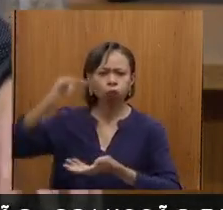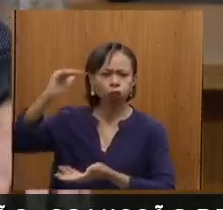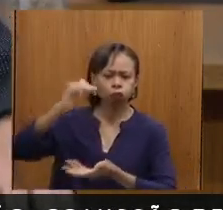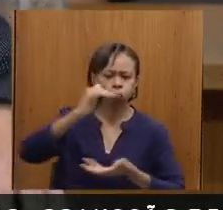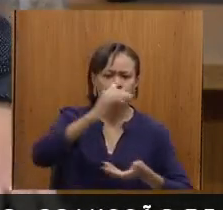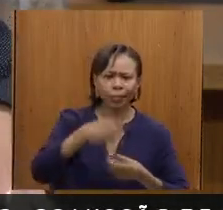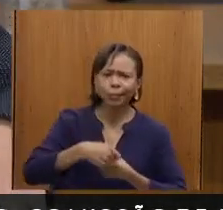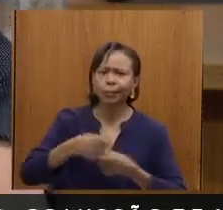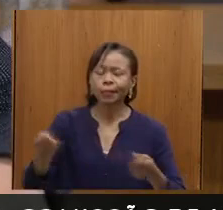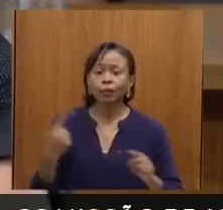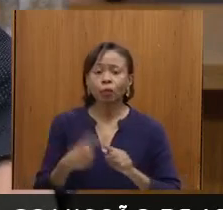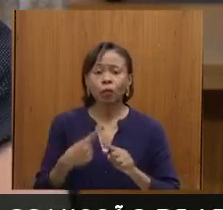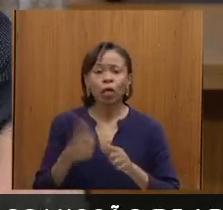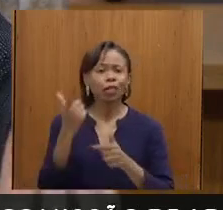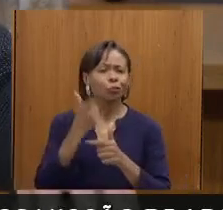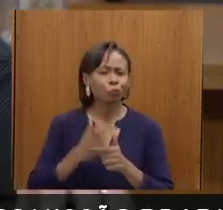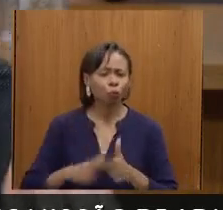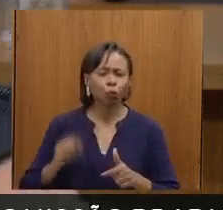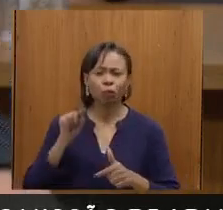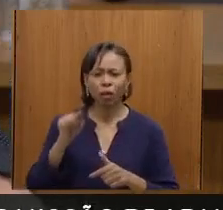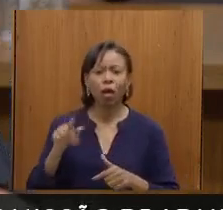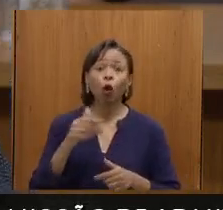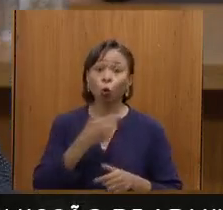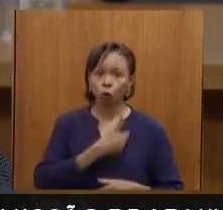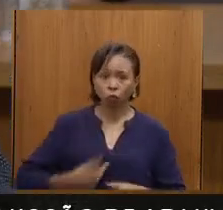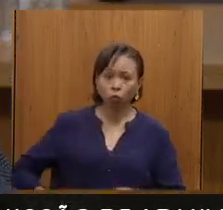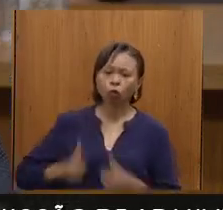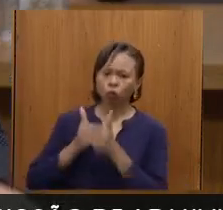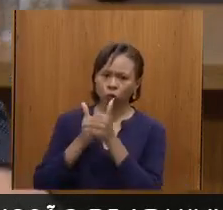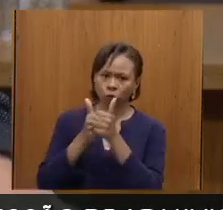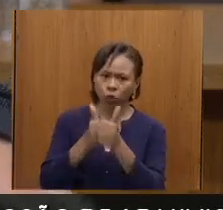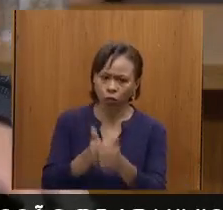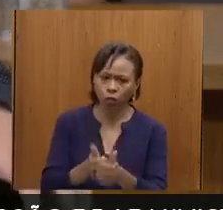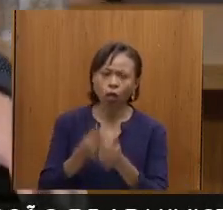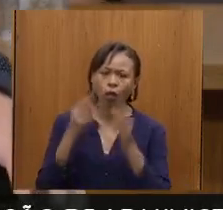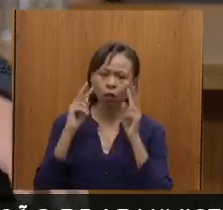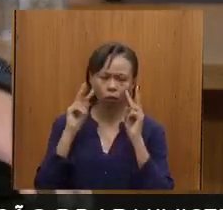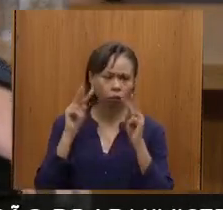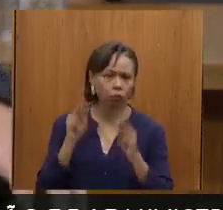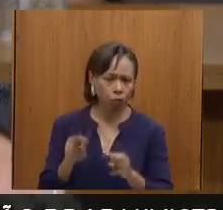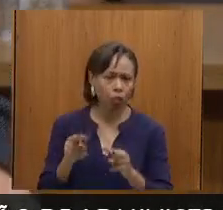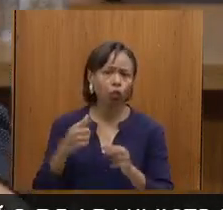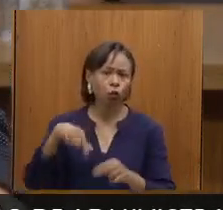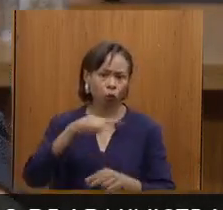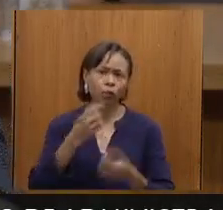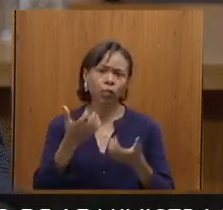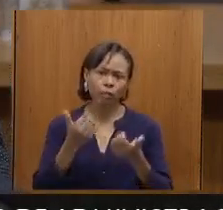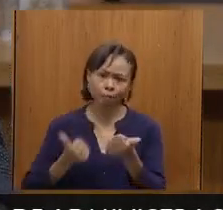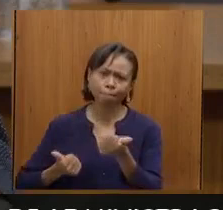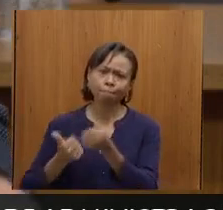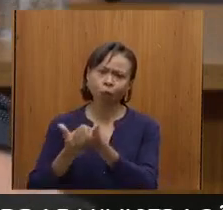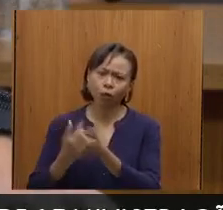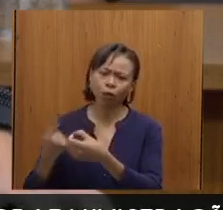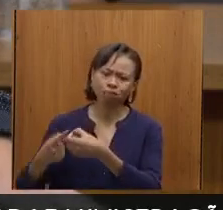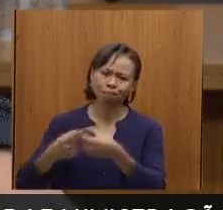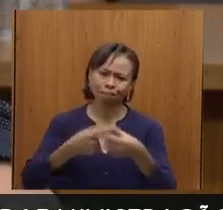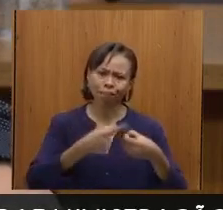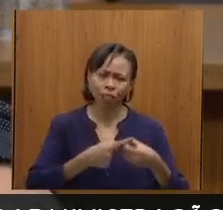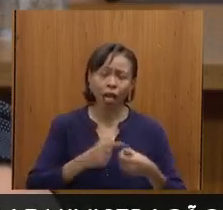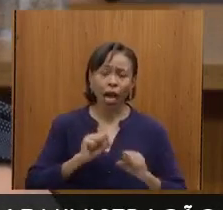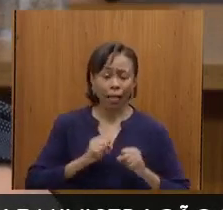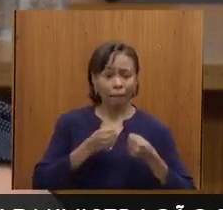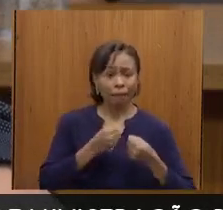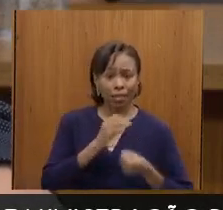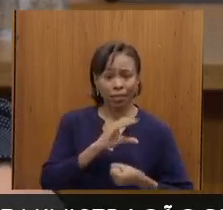É uma situação que tem sido acompanhada pelo governador, tem sido acompanhada por todo o governo. Queremos dar todo apoio aos municípios, a Defesa Civil